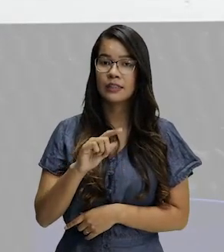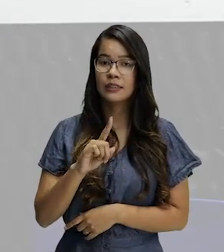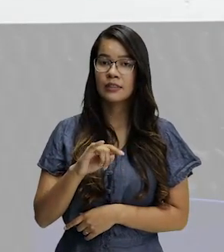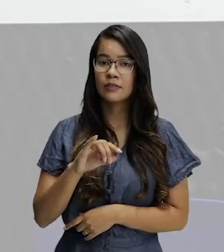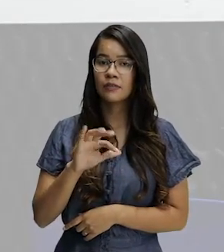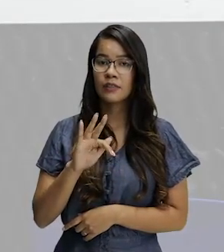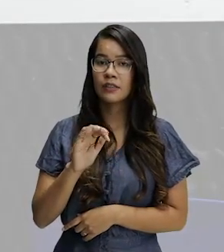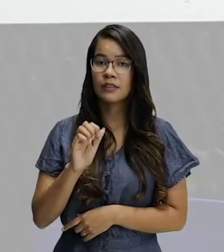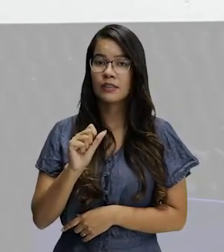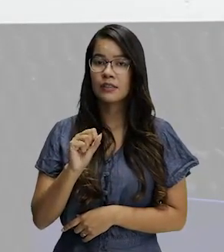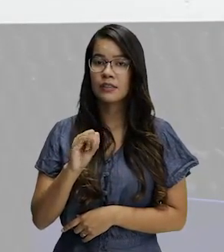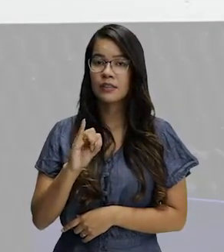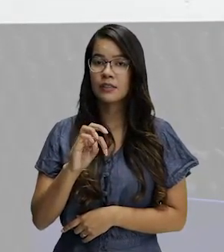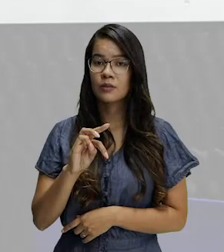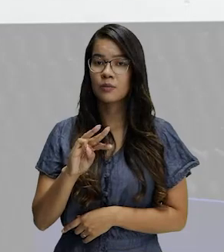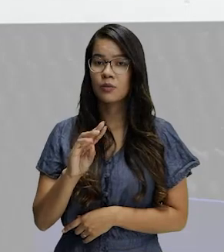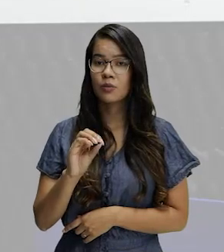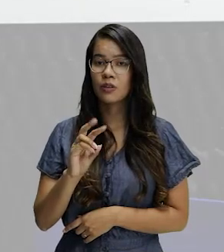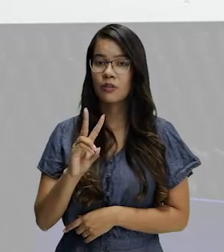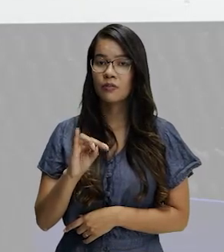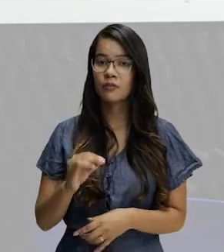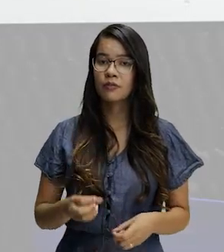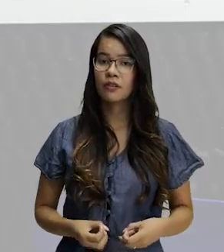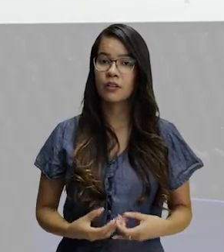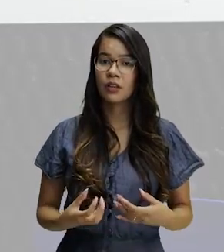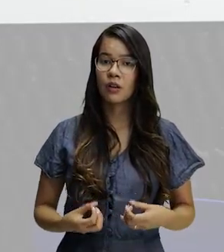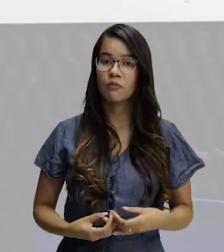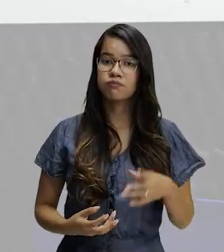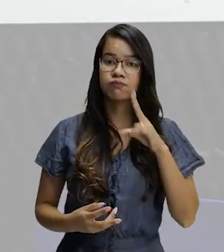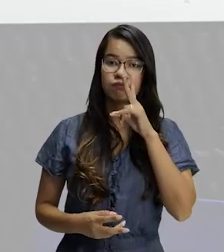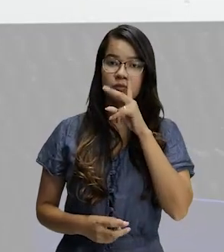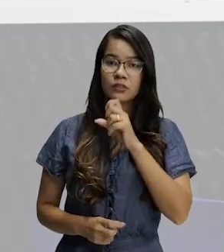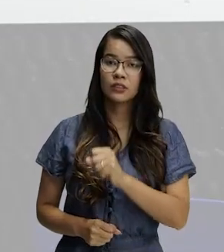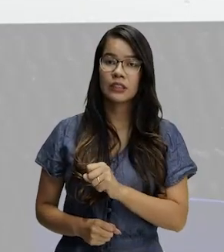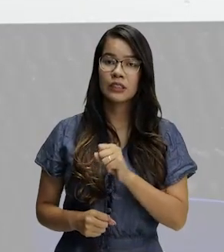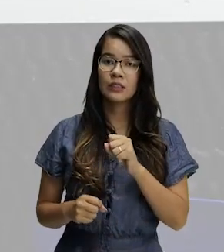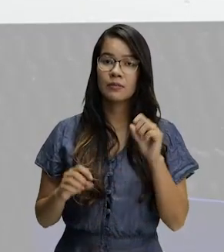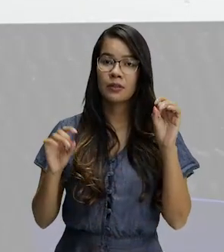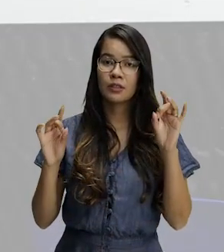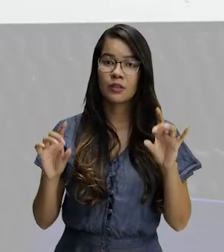ascender ao poder principalmente na Itália, de Mussolini, na Alemanha, de Hitler.